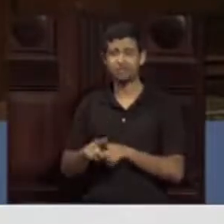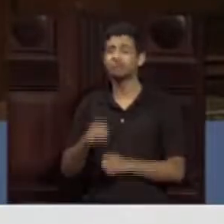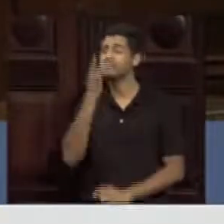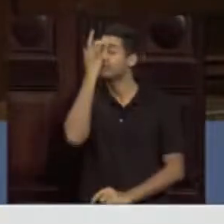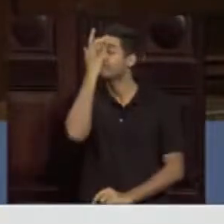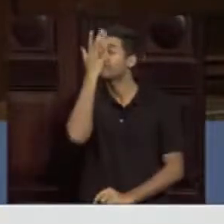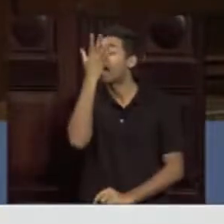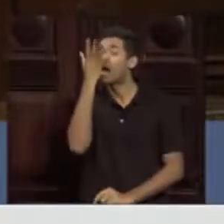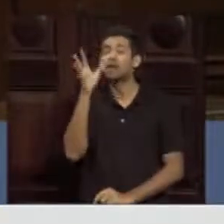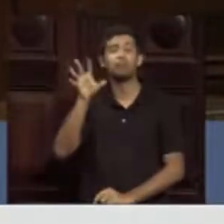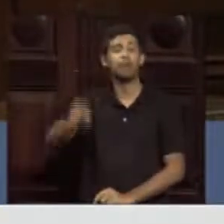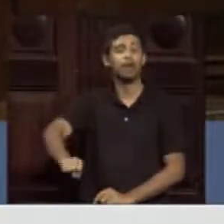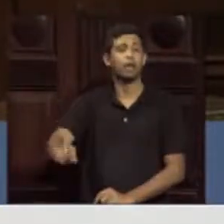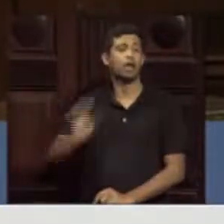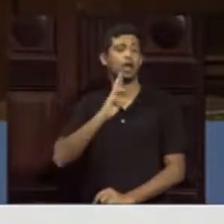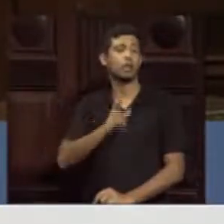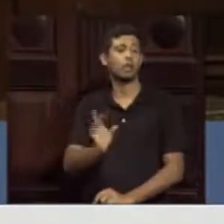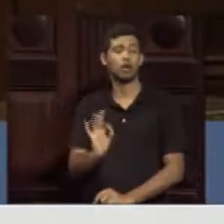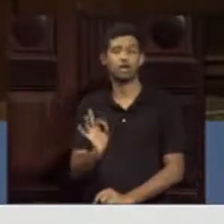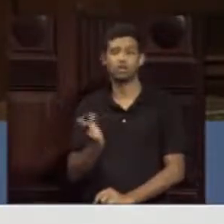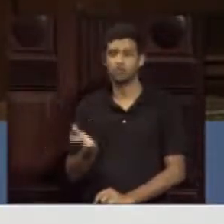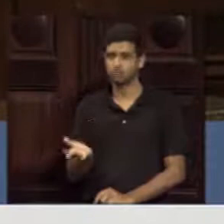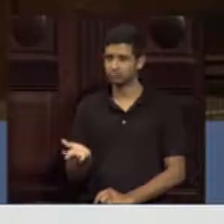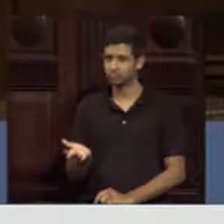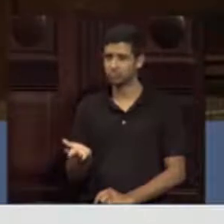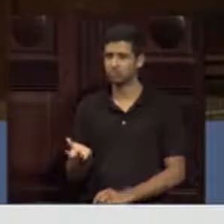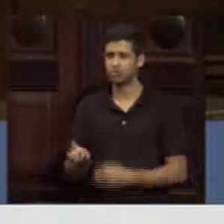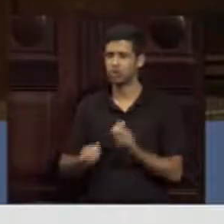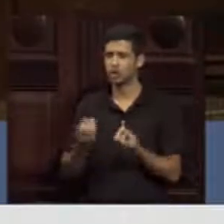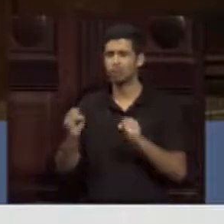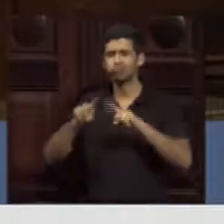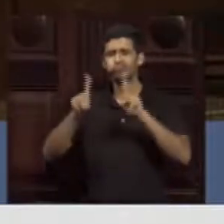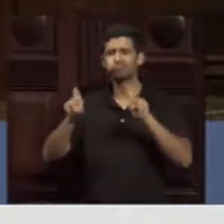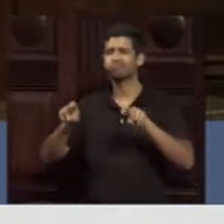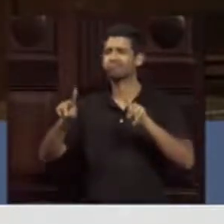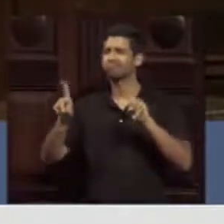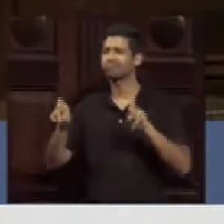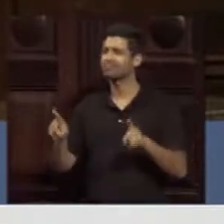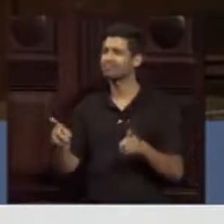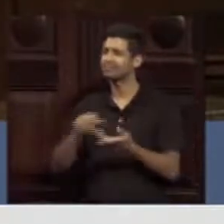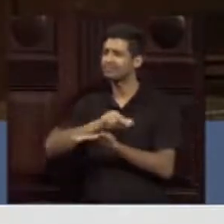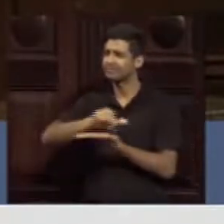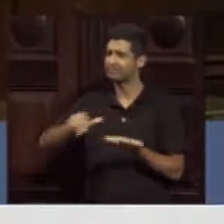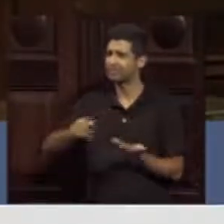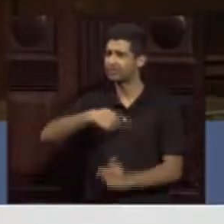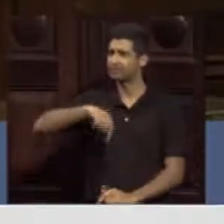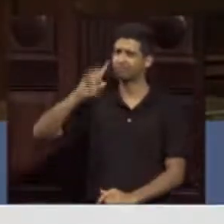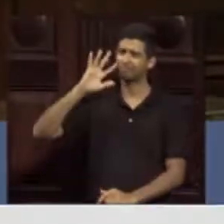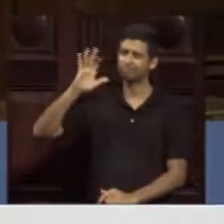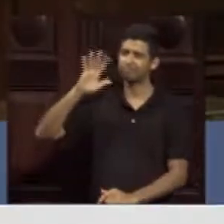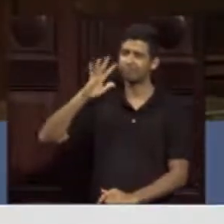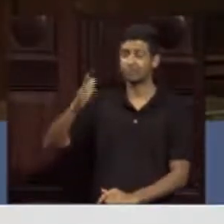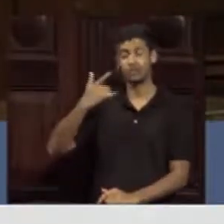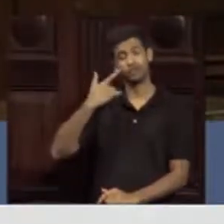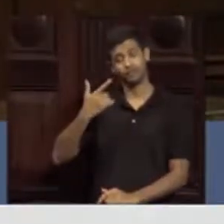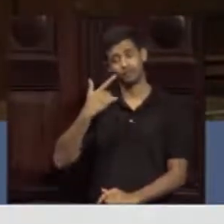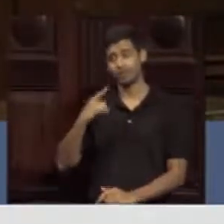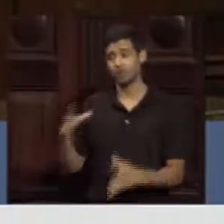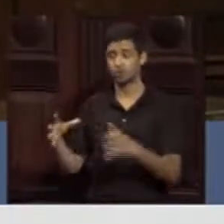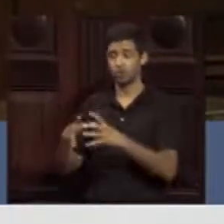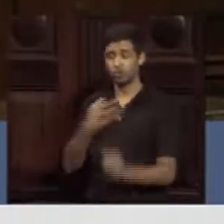passividade e sem resposta, deixa esse ponto de interrogação. Cabe aos vereadores do Rio de Janeiro